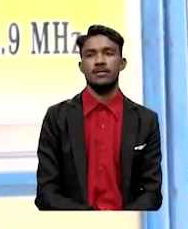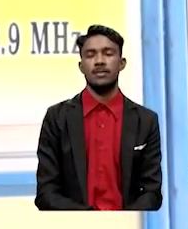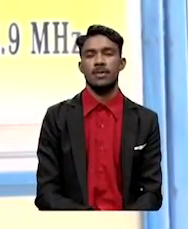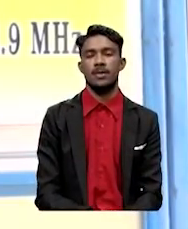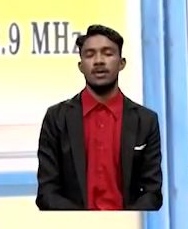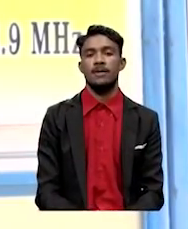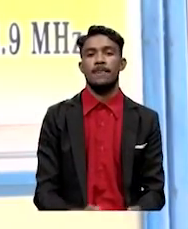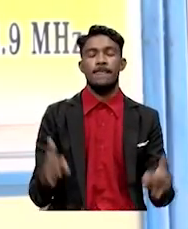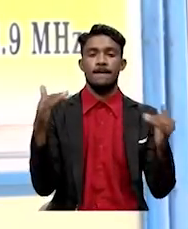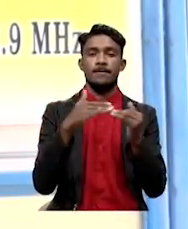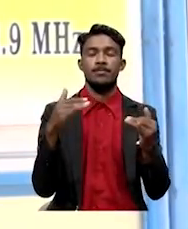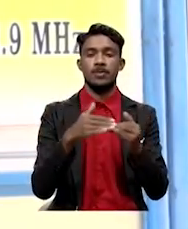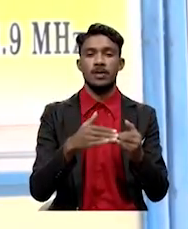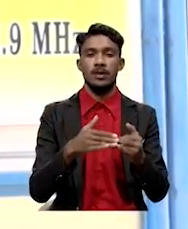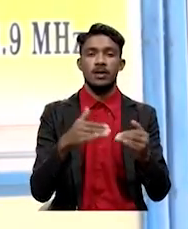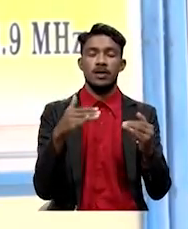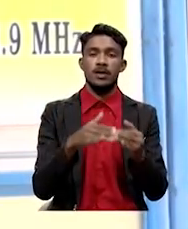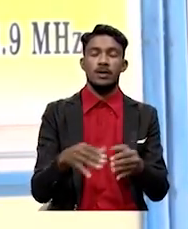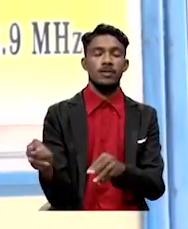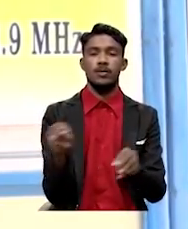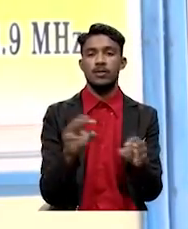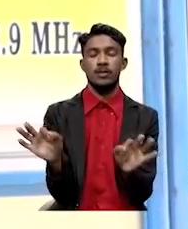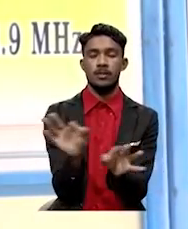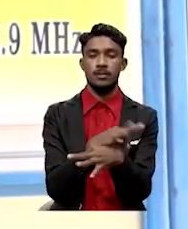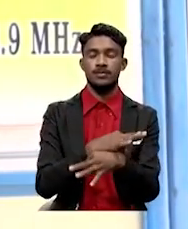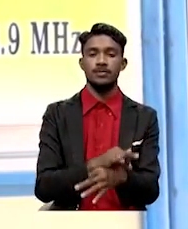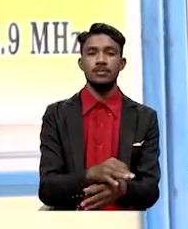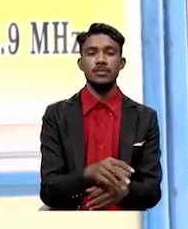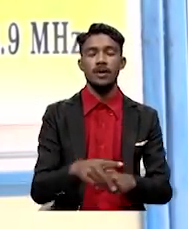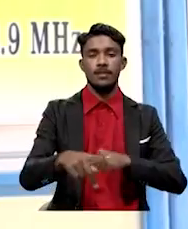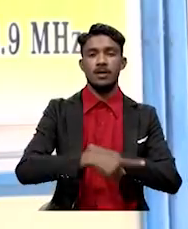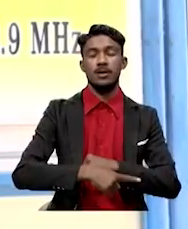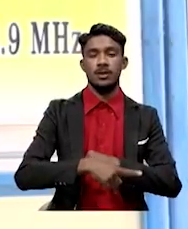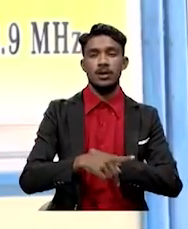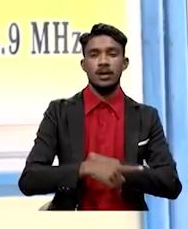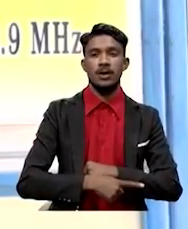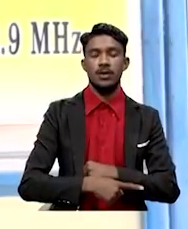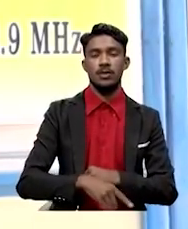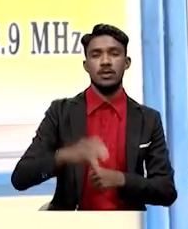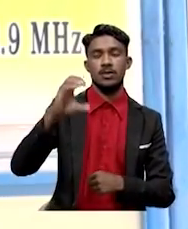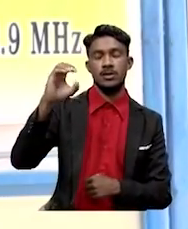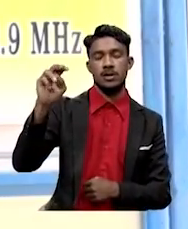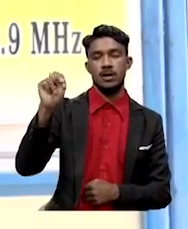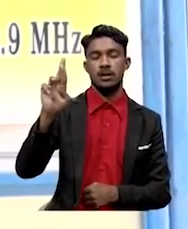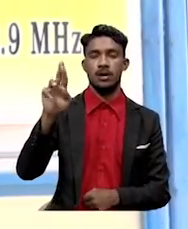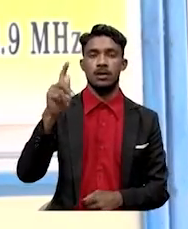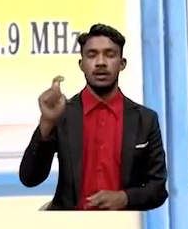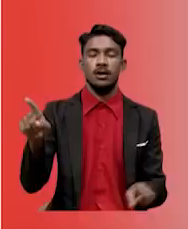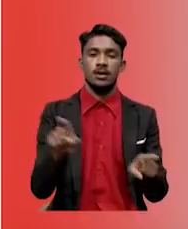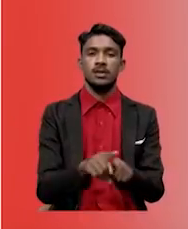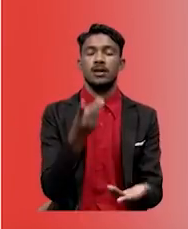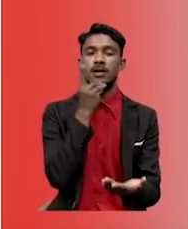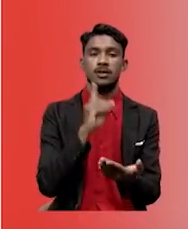Resolução dissolve Parlamento Nacional, bancada apoio governo discorda, não considera ne declaração política,